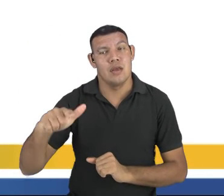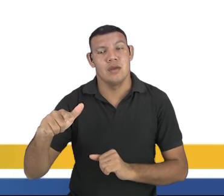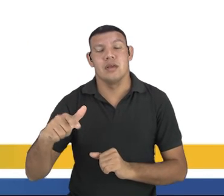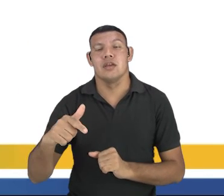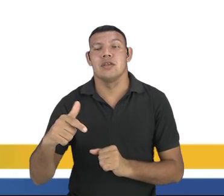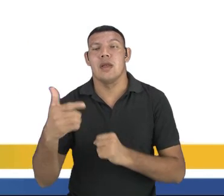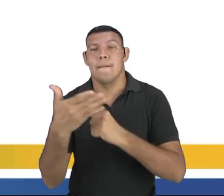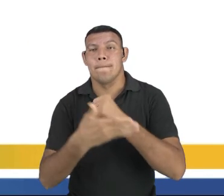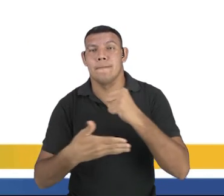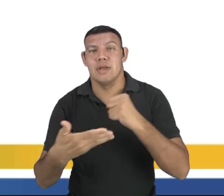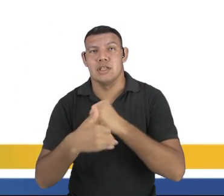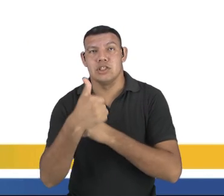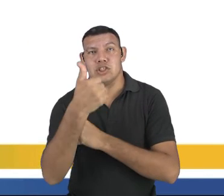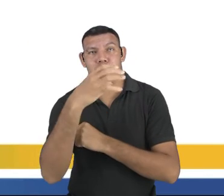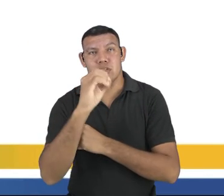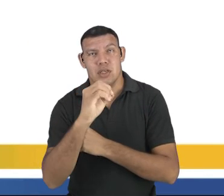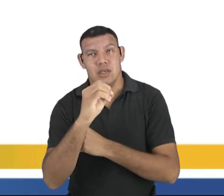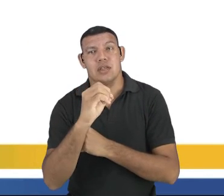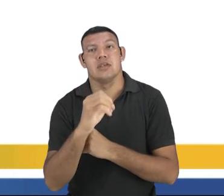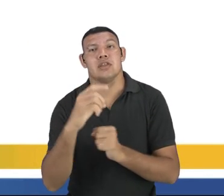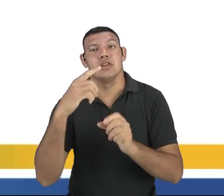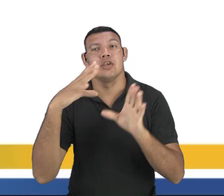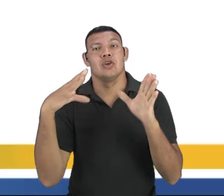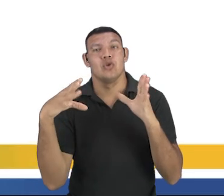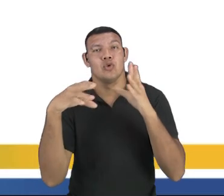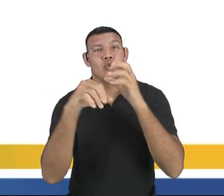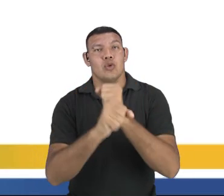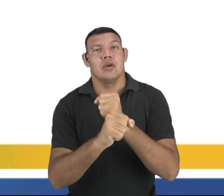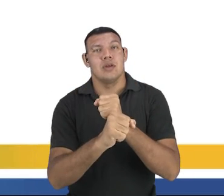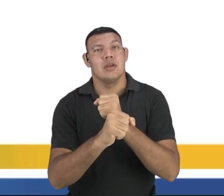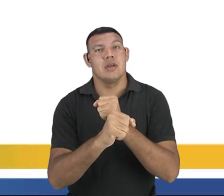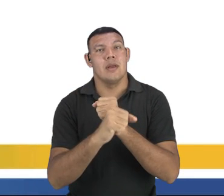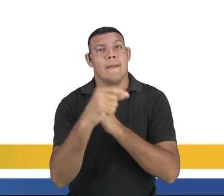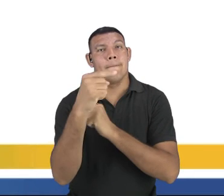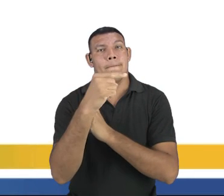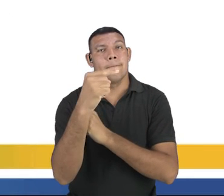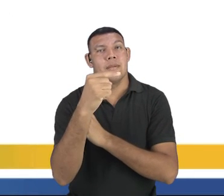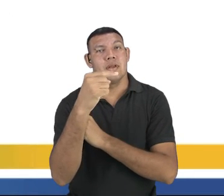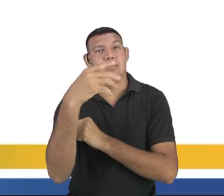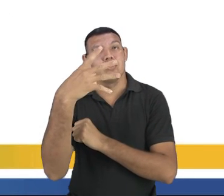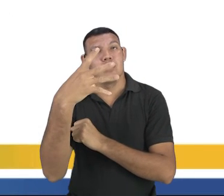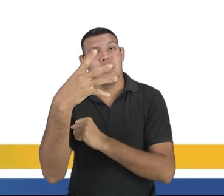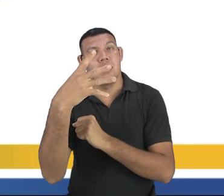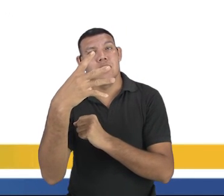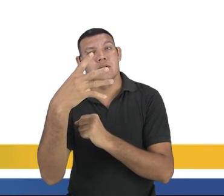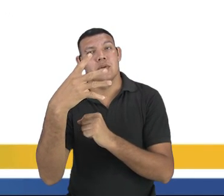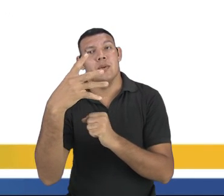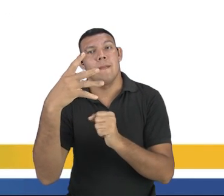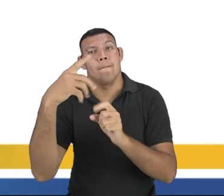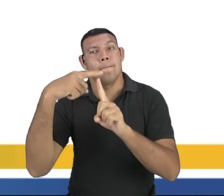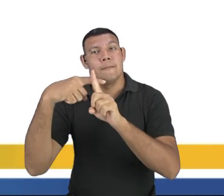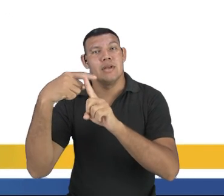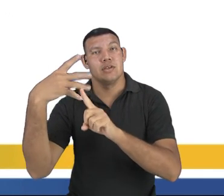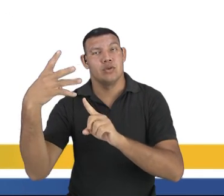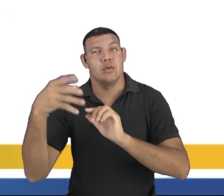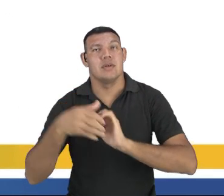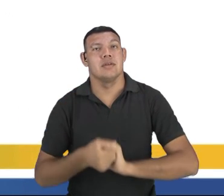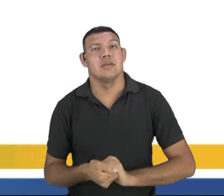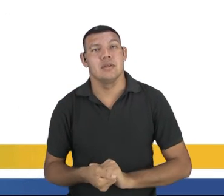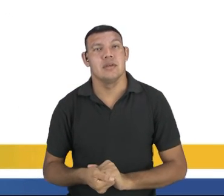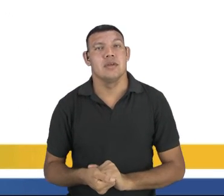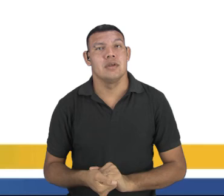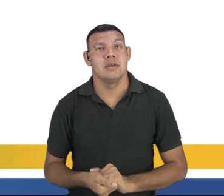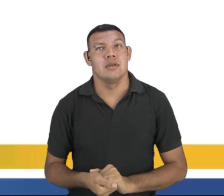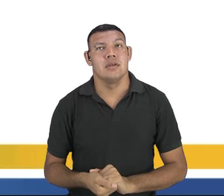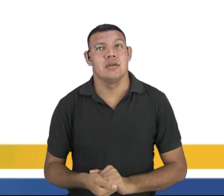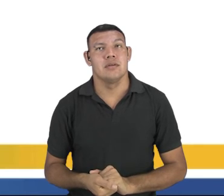a base, que é 10, e aí eu vou fazer uma soma entre esses expoentes. Então, como acabou meu espaço aqui, eu vou passar para cá, tá, pessoal? Então, 1,2